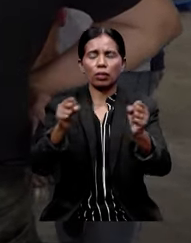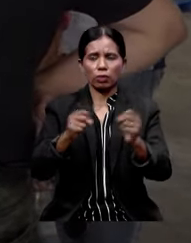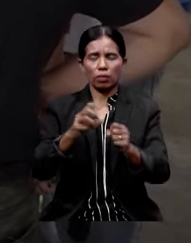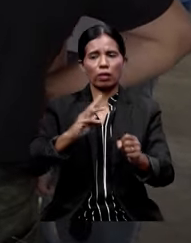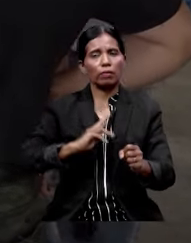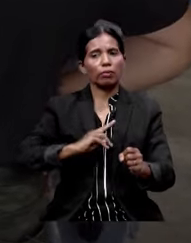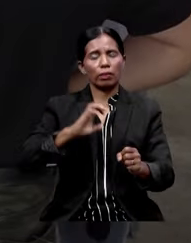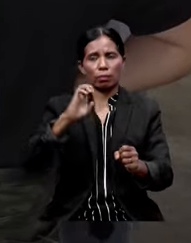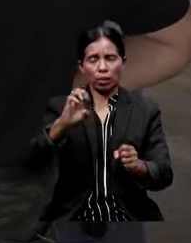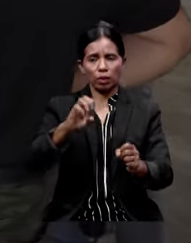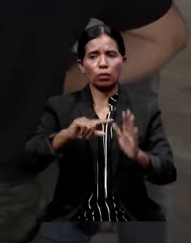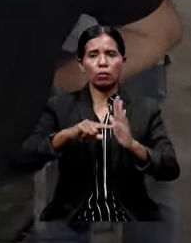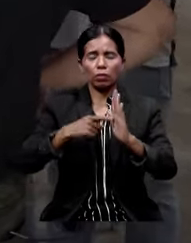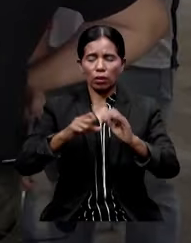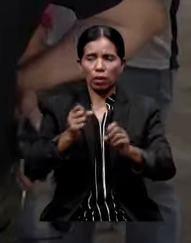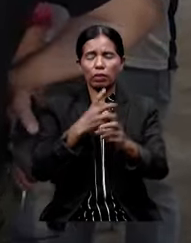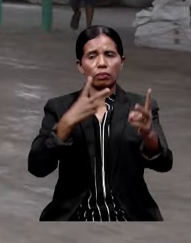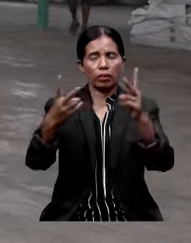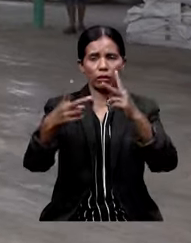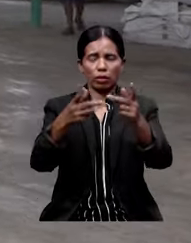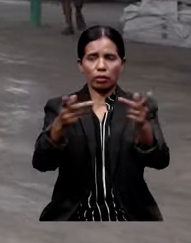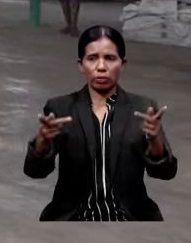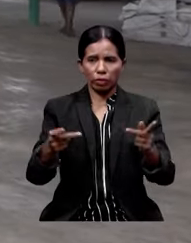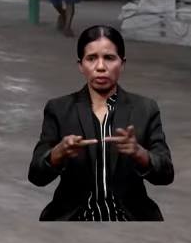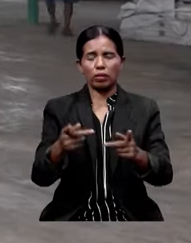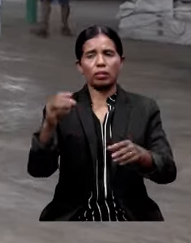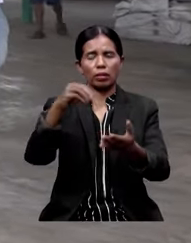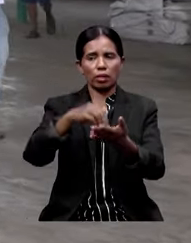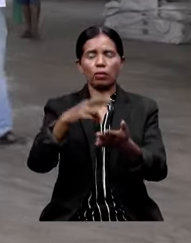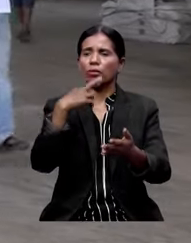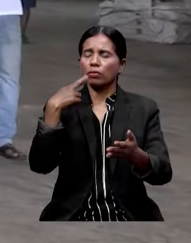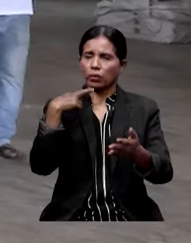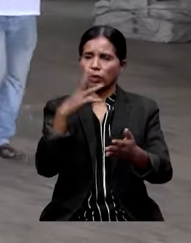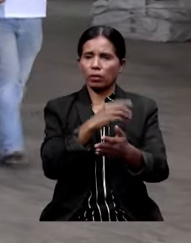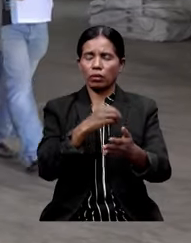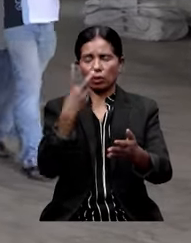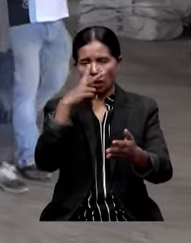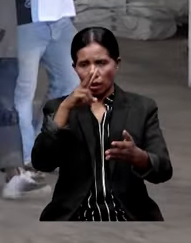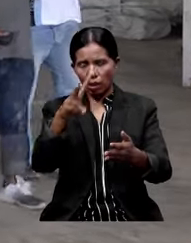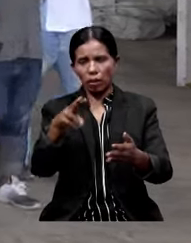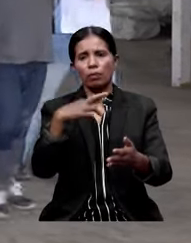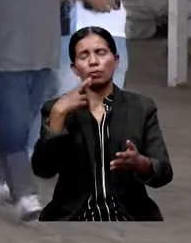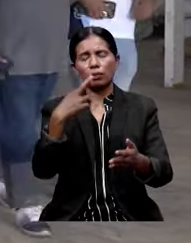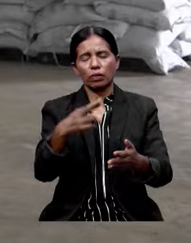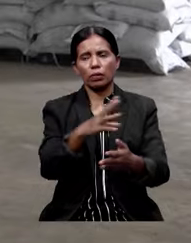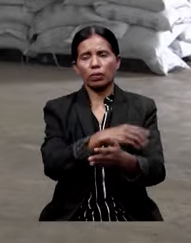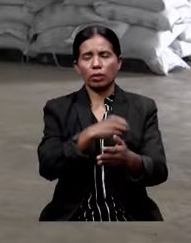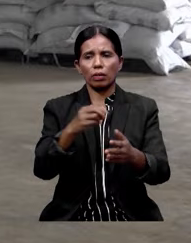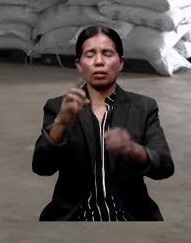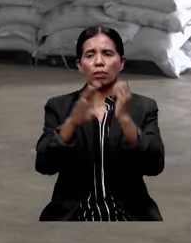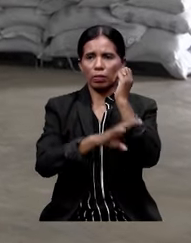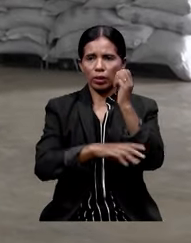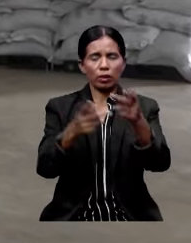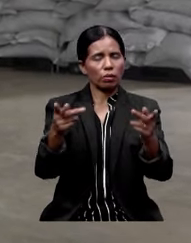no continua halu visita ba armazen aselda e darsula ostiku o di hare direta produção fini no batar e fatin